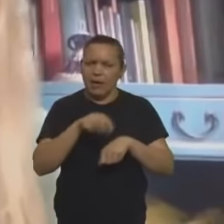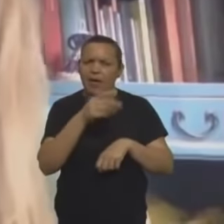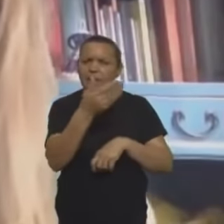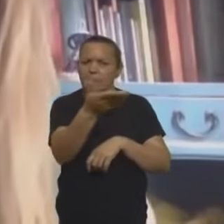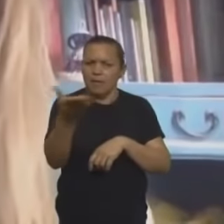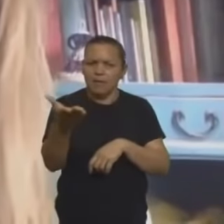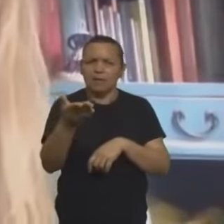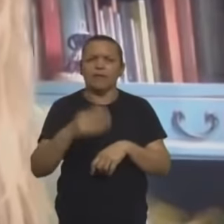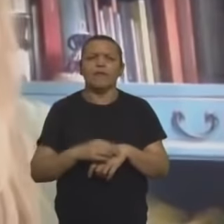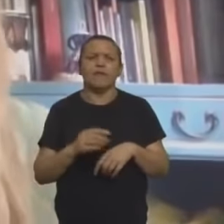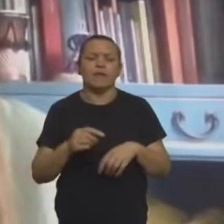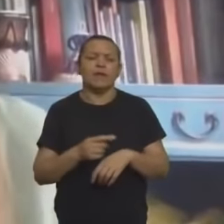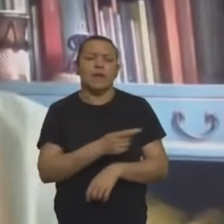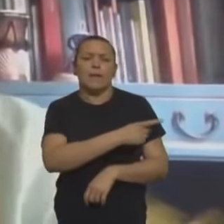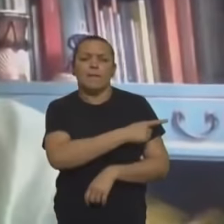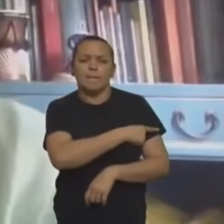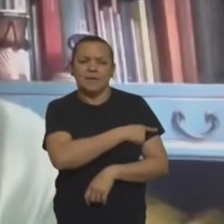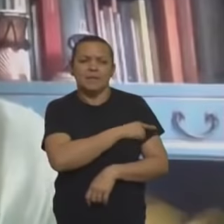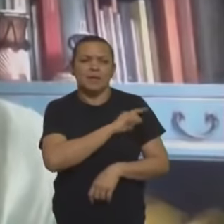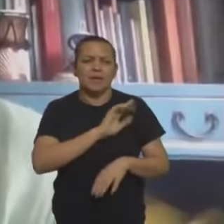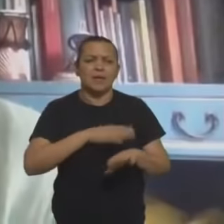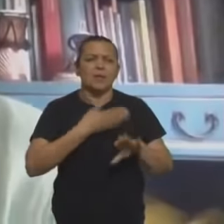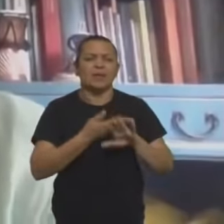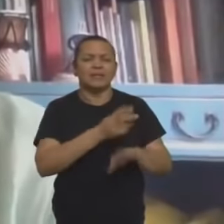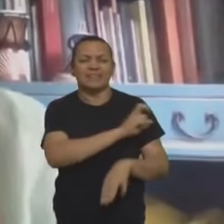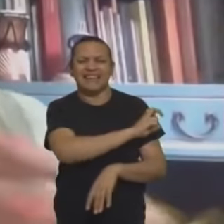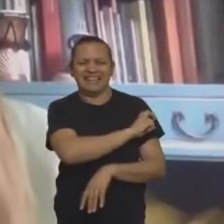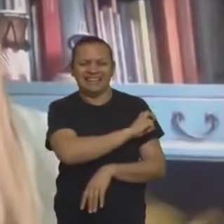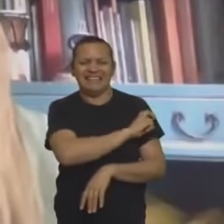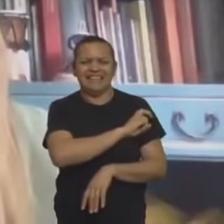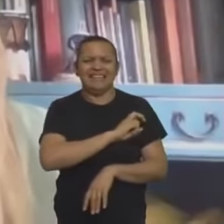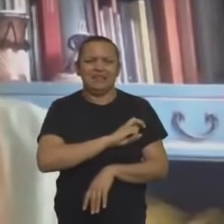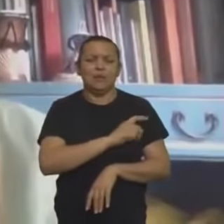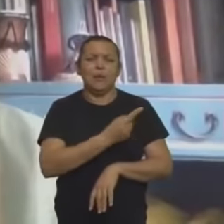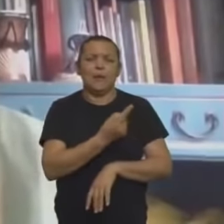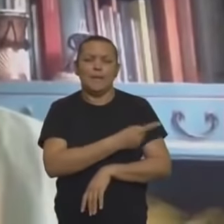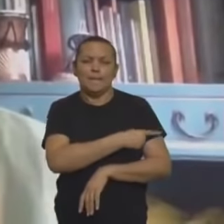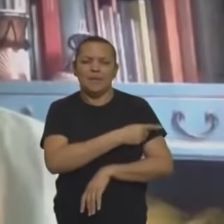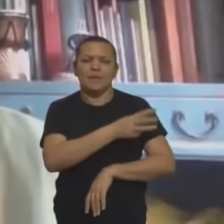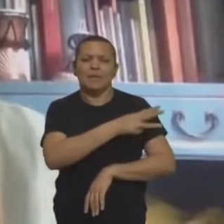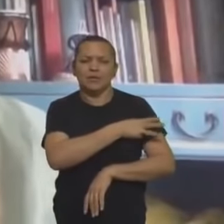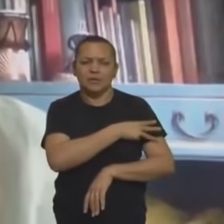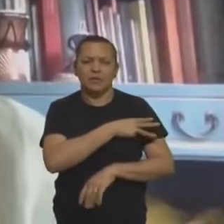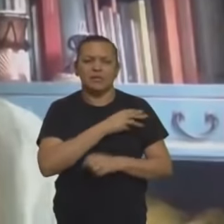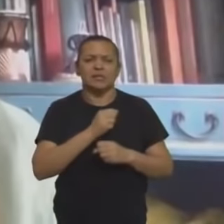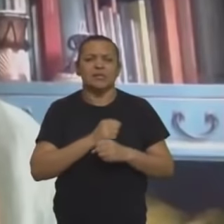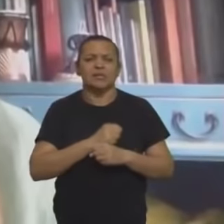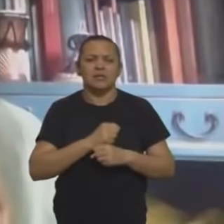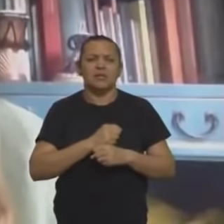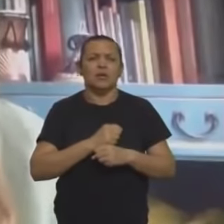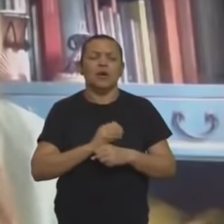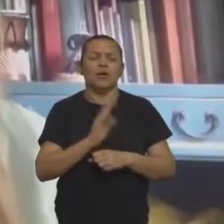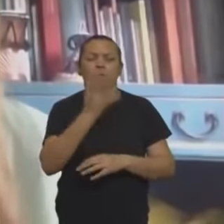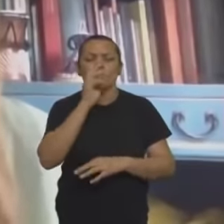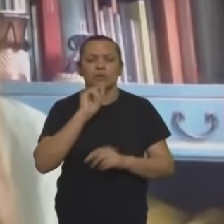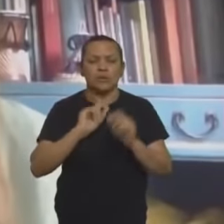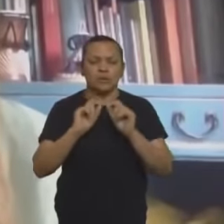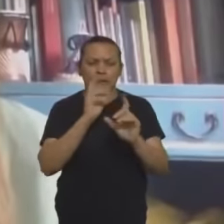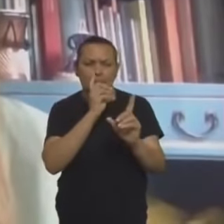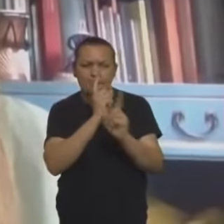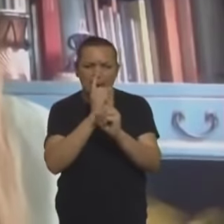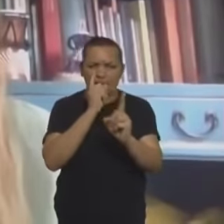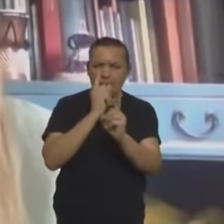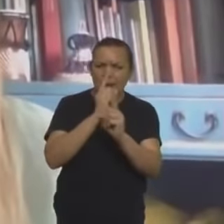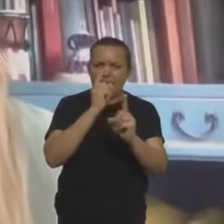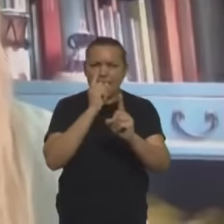desde o 1º ano até o 5º ano. Só que do 1º ao 3º ano, foi descoberto que é